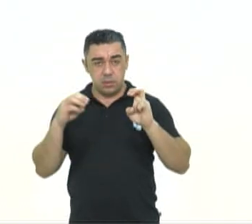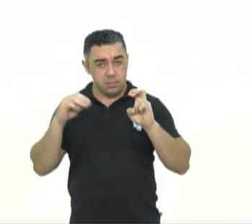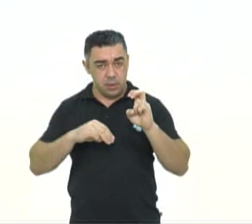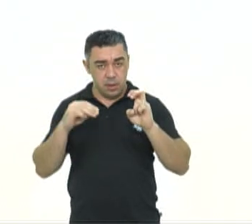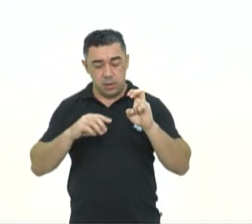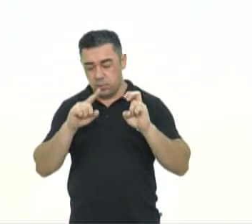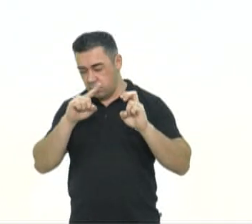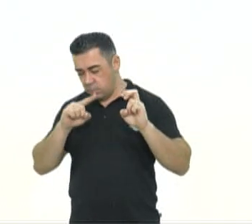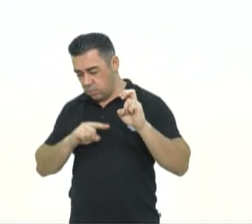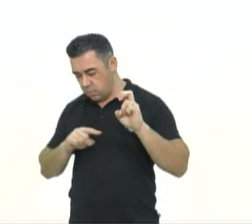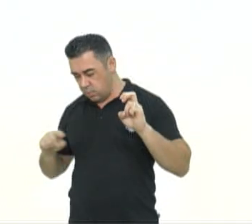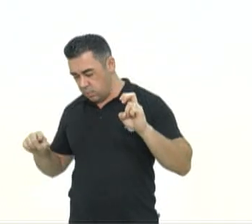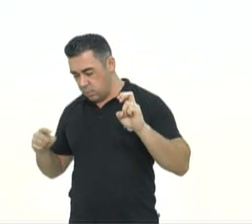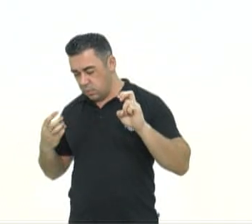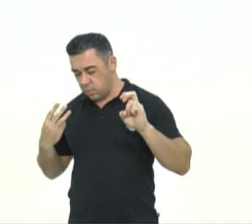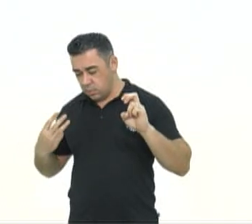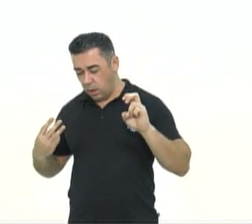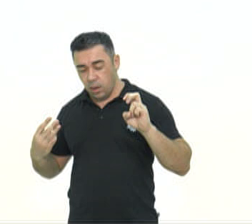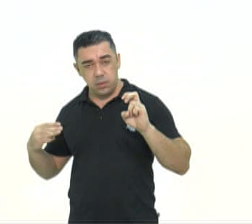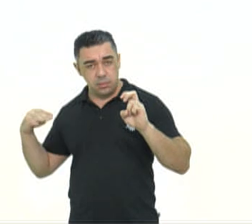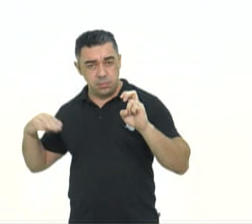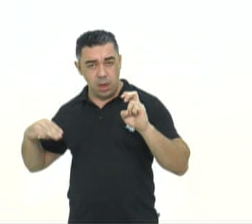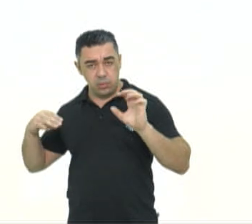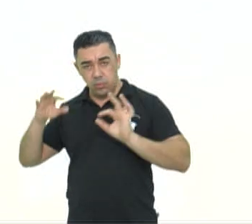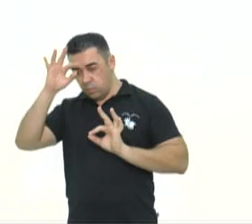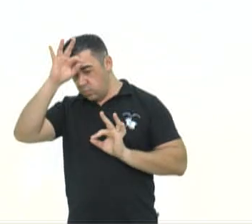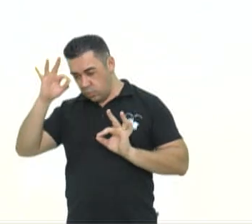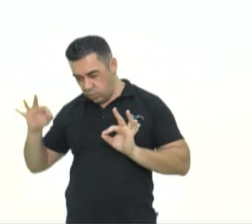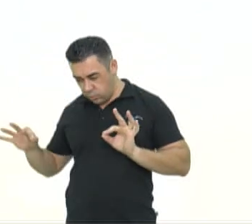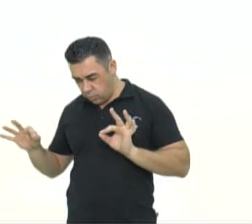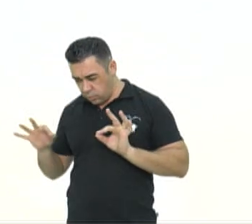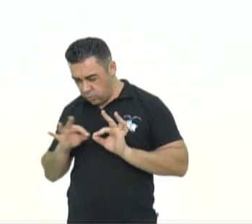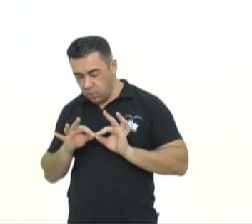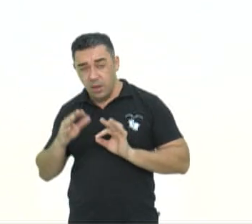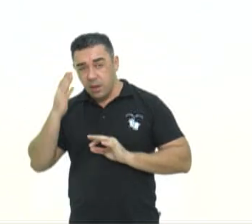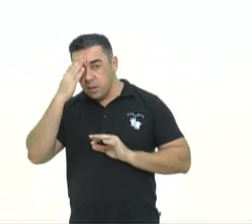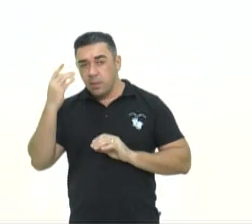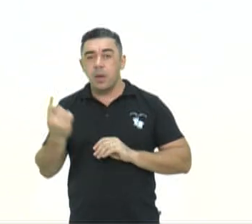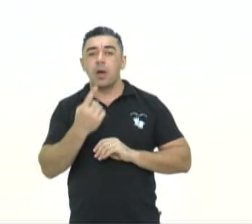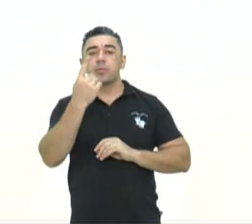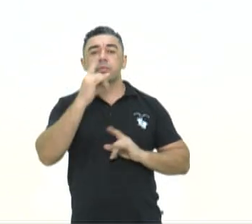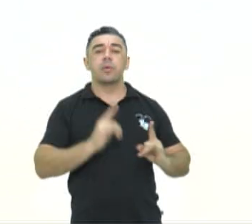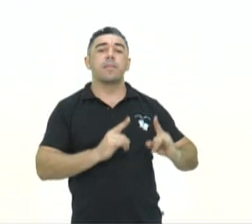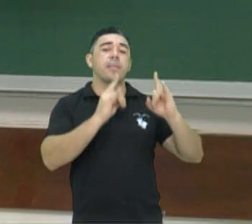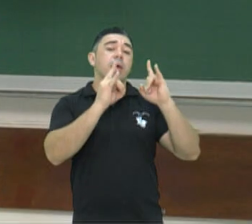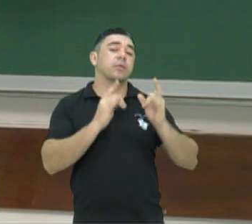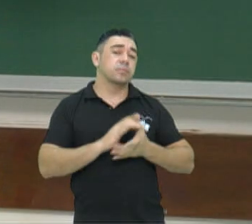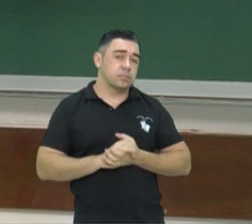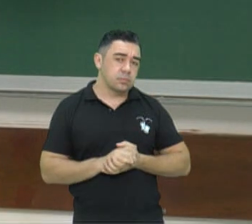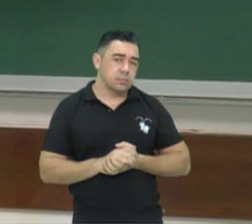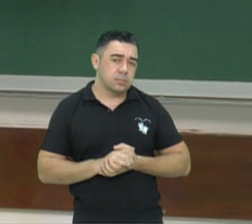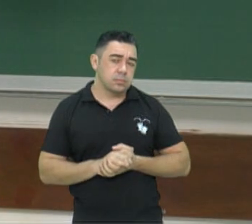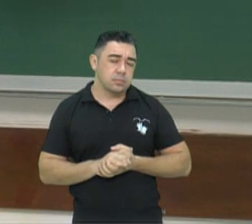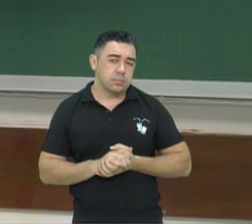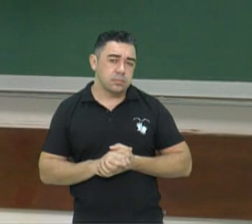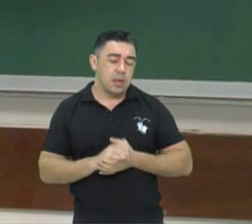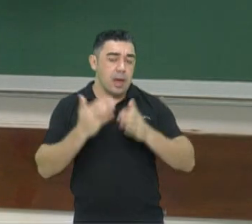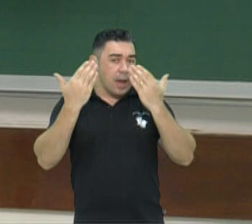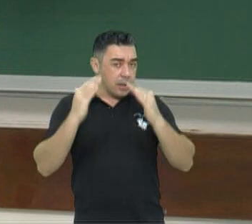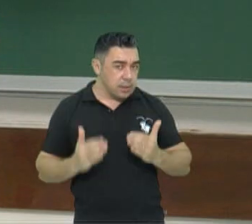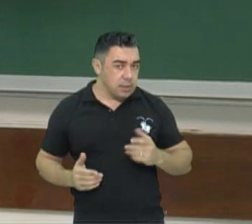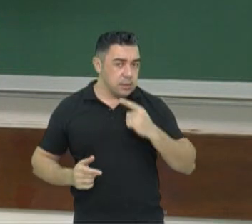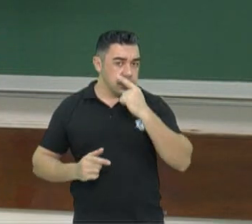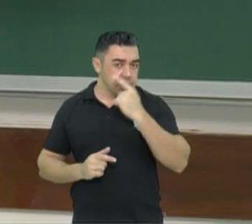que mede 3 metros. Então, ele quer saber a altura do prédio em metros. Então, analisa